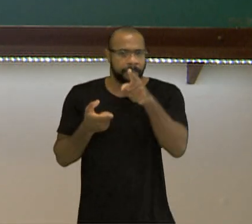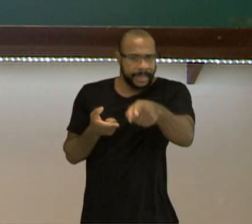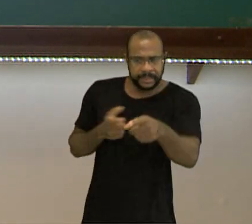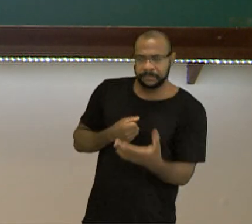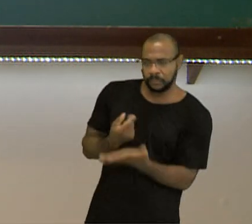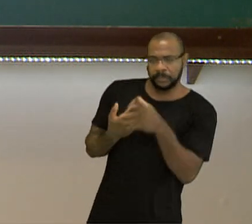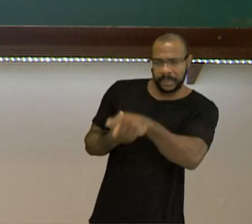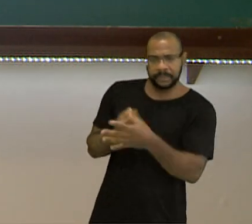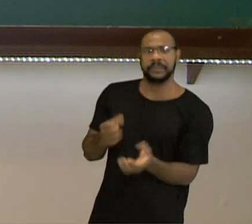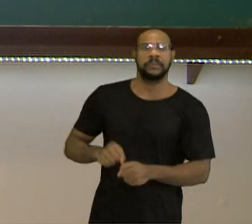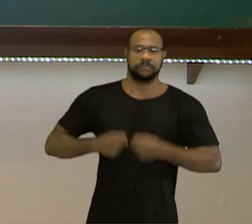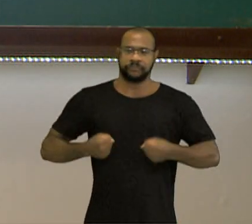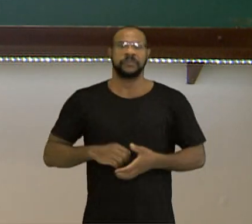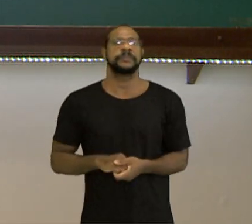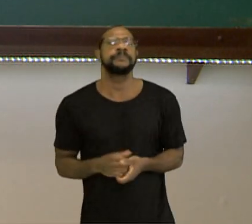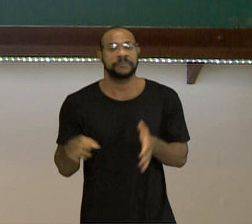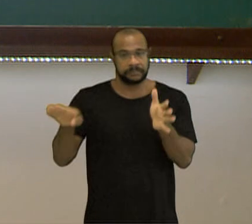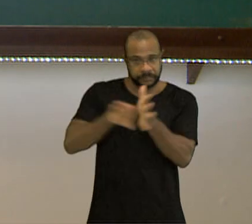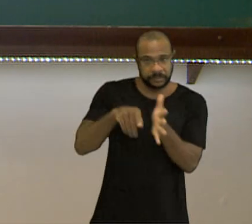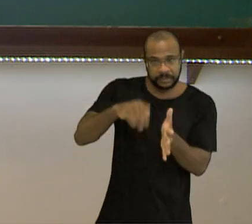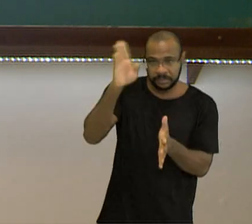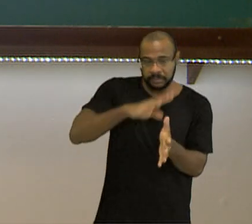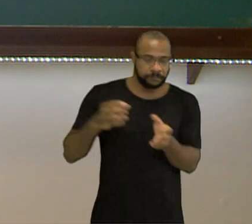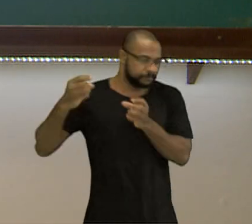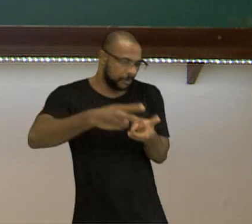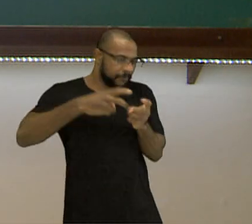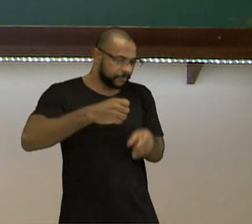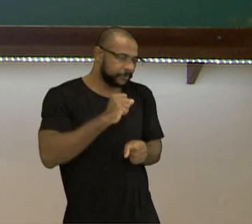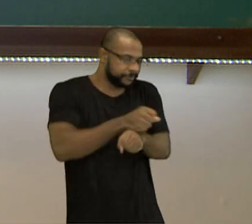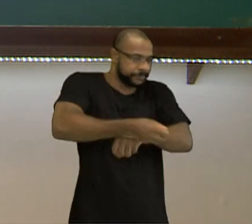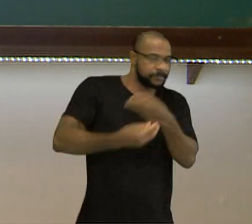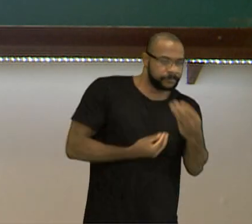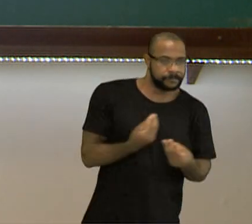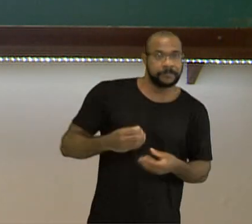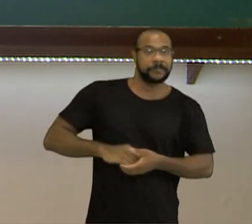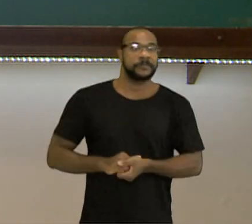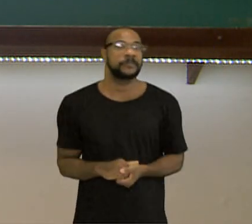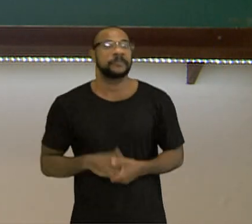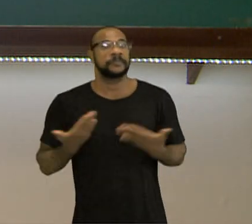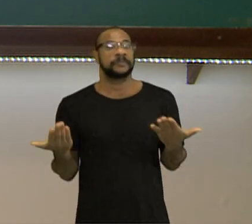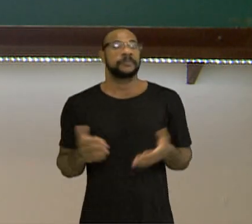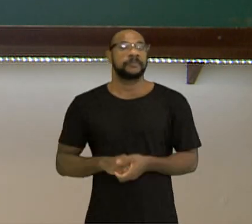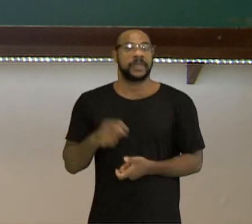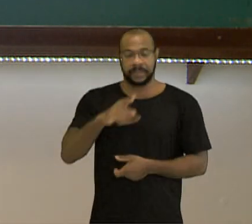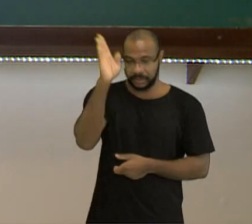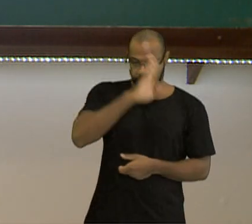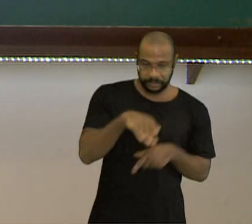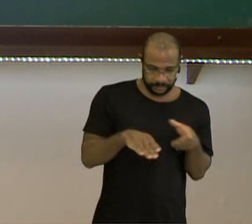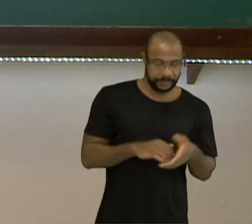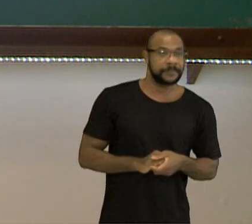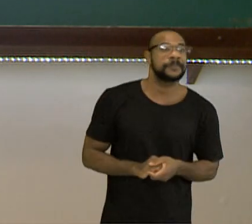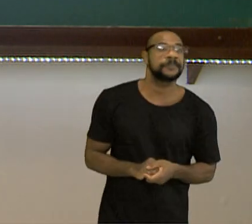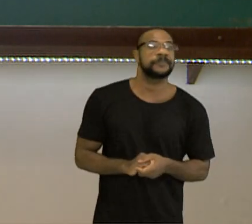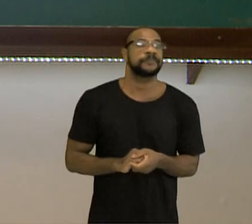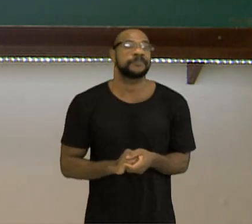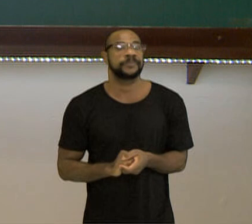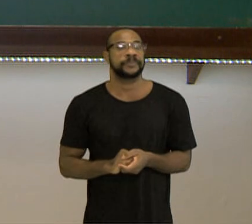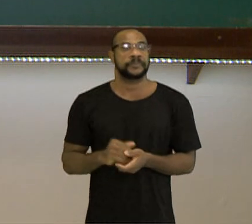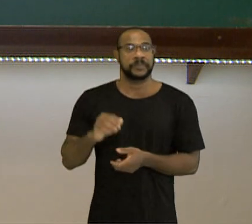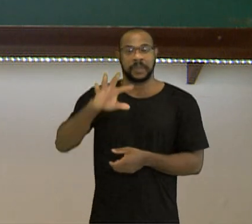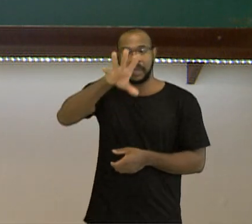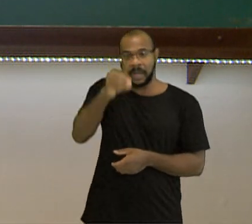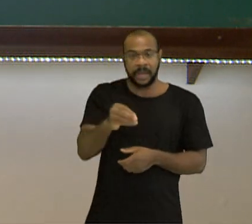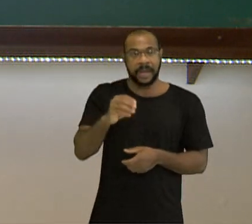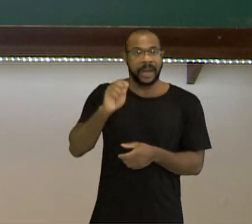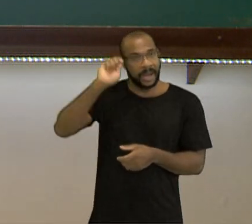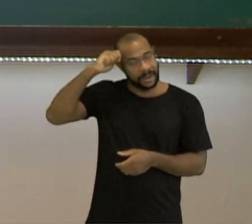que haviam sido trazidos para o Brasil para serem escravizados. Os africanos no Brasil. A maior parte dos